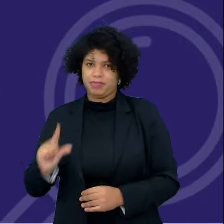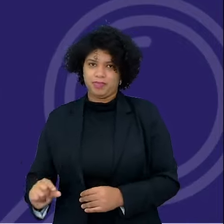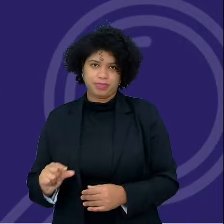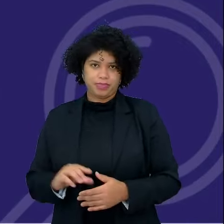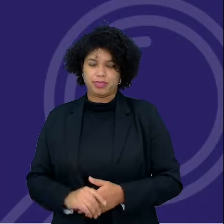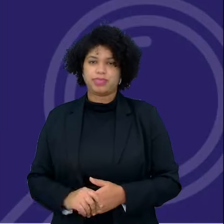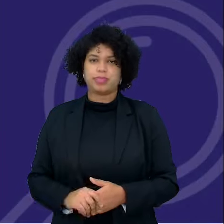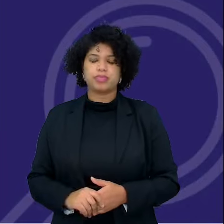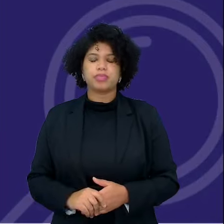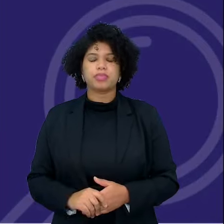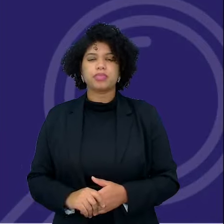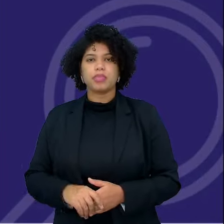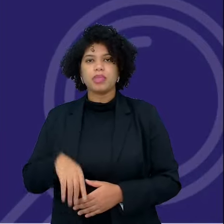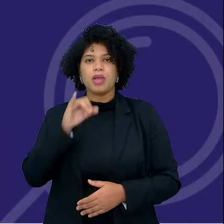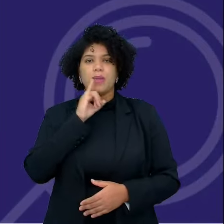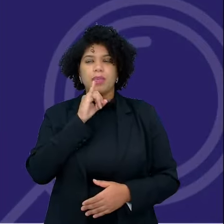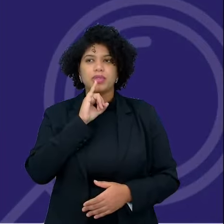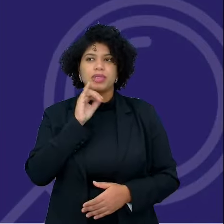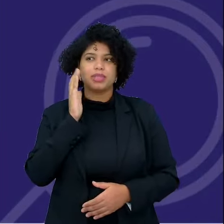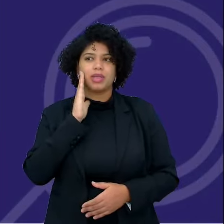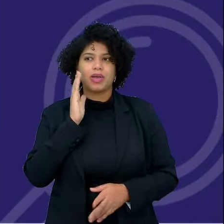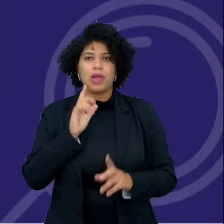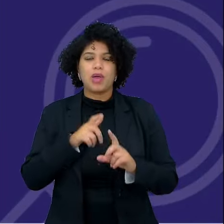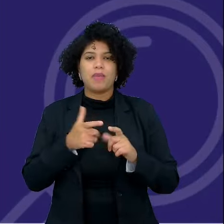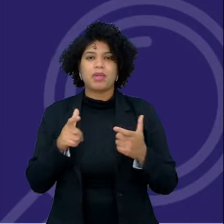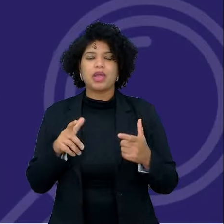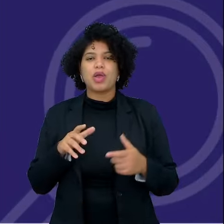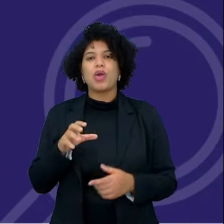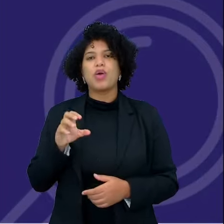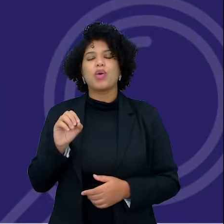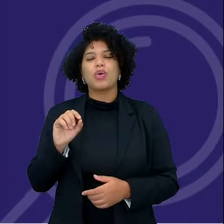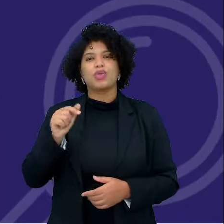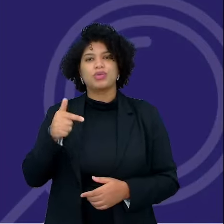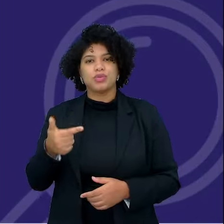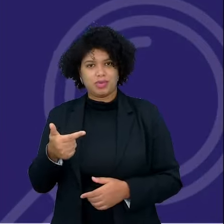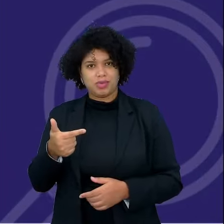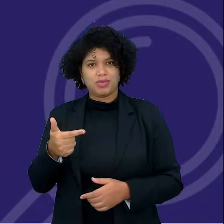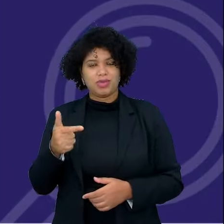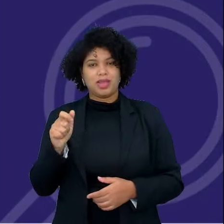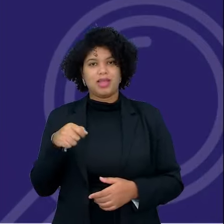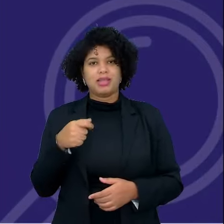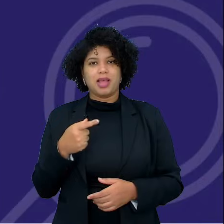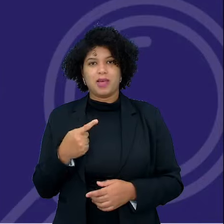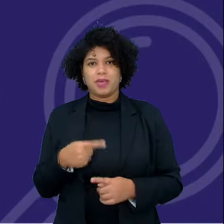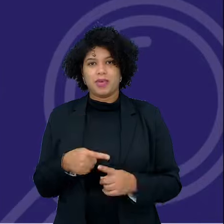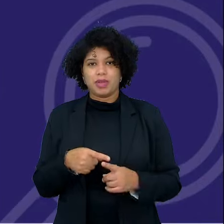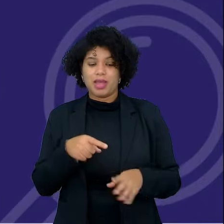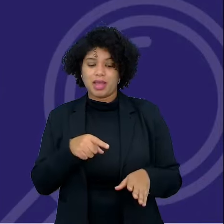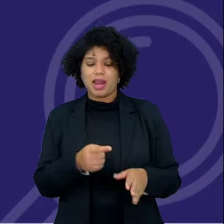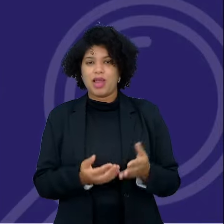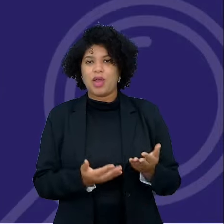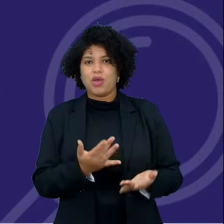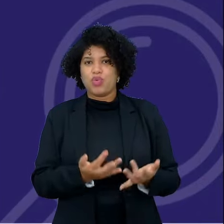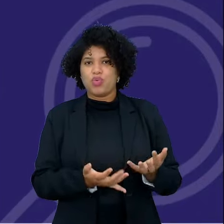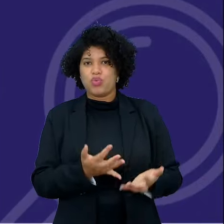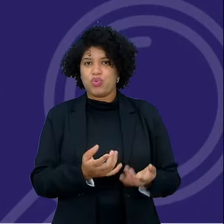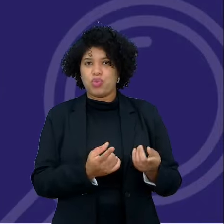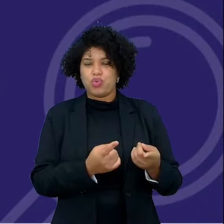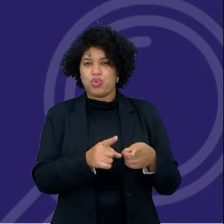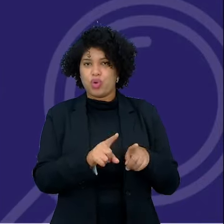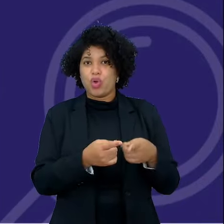que eu quero aumentar a concentração de gás oxigênio para pegar mais fogo, porque aí você vai ter que voltar até no conceito